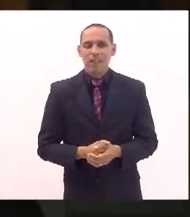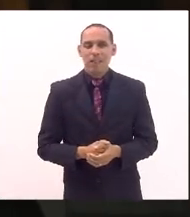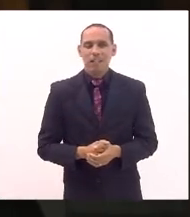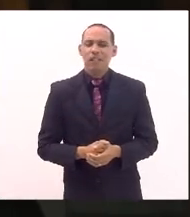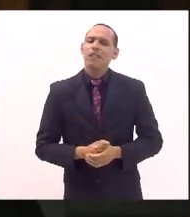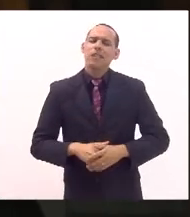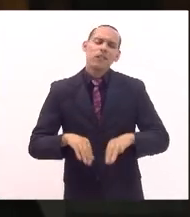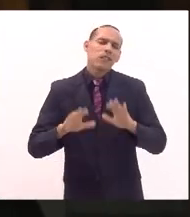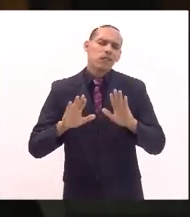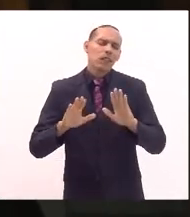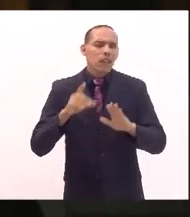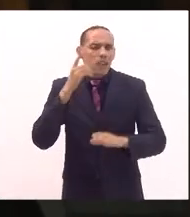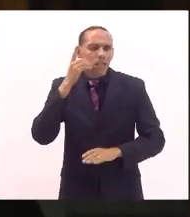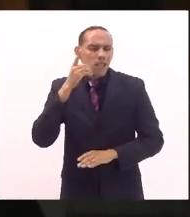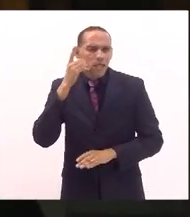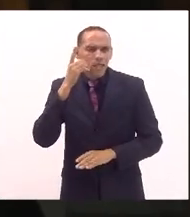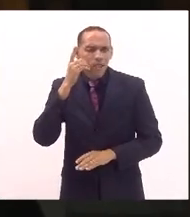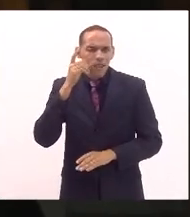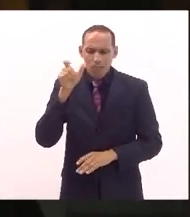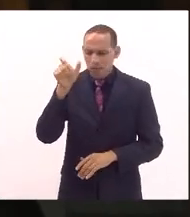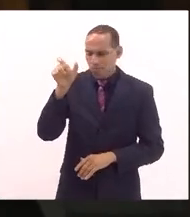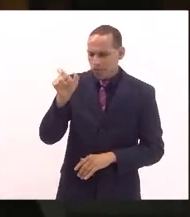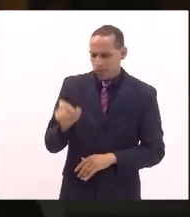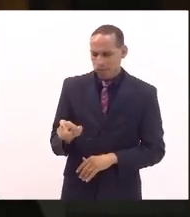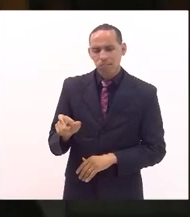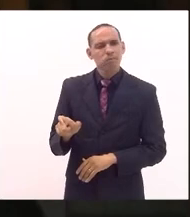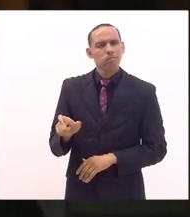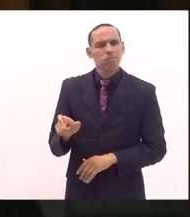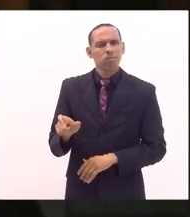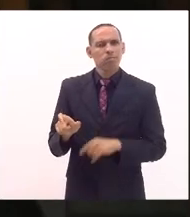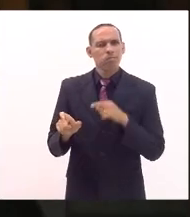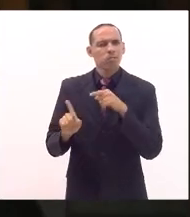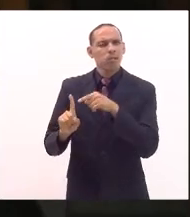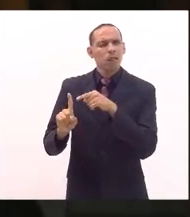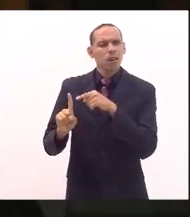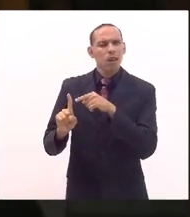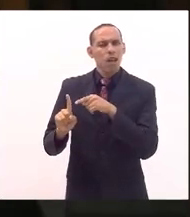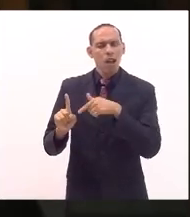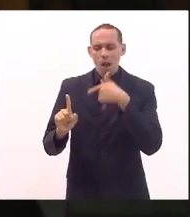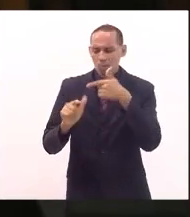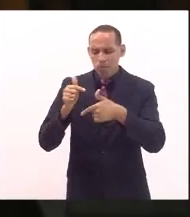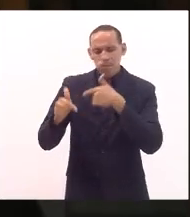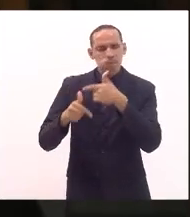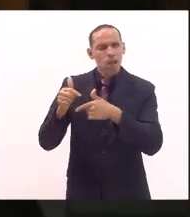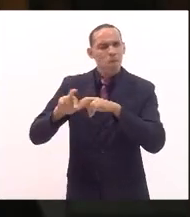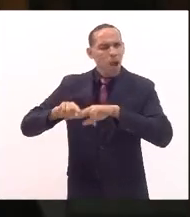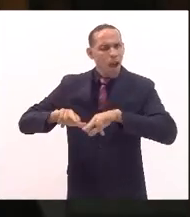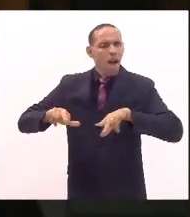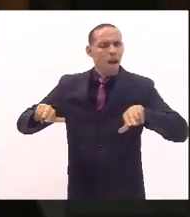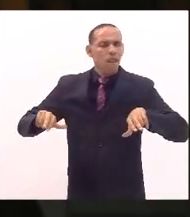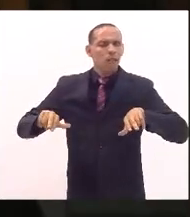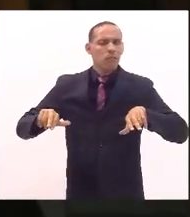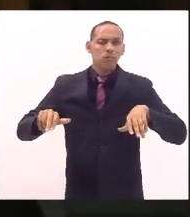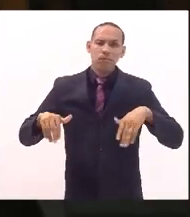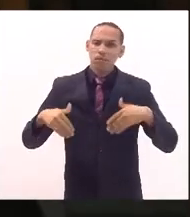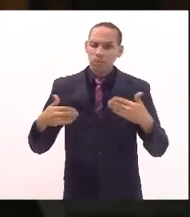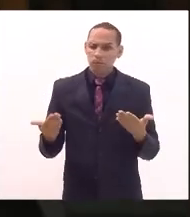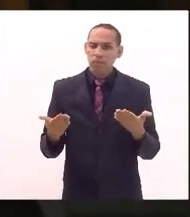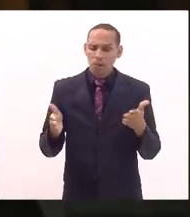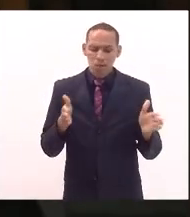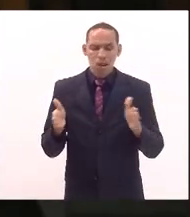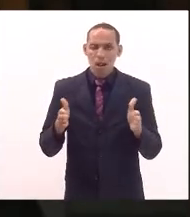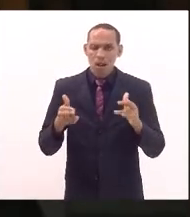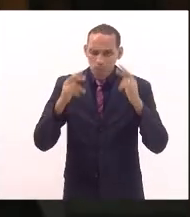É mas o deputado em se ele tem múltiplas funções por isso respeito aos